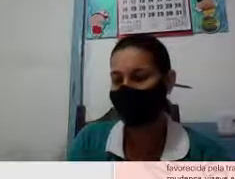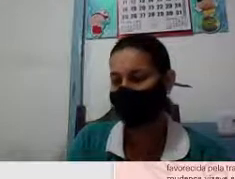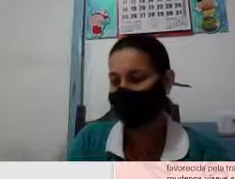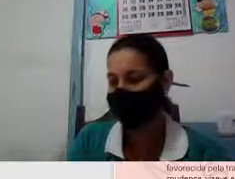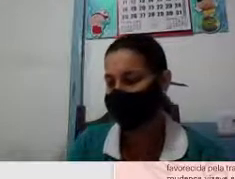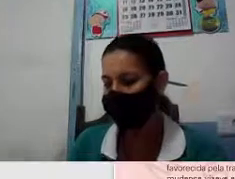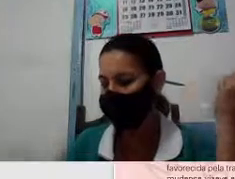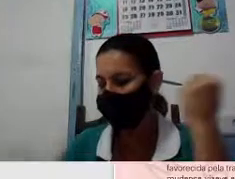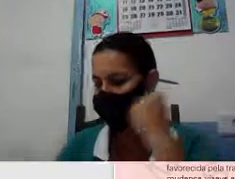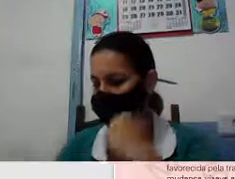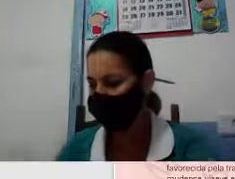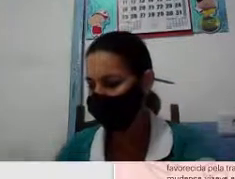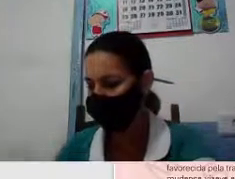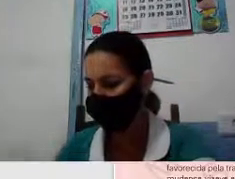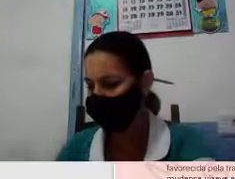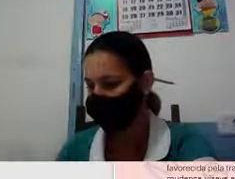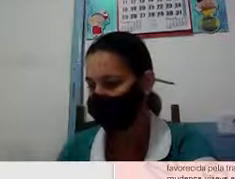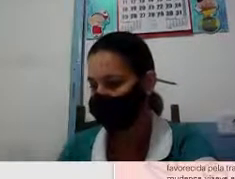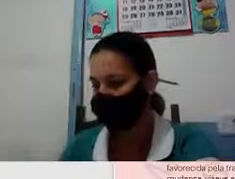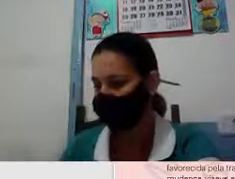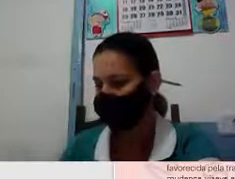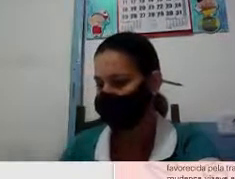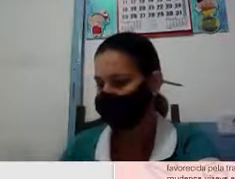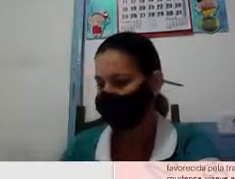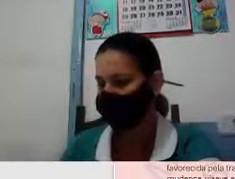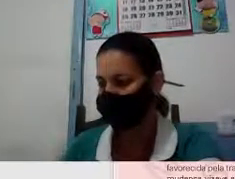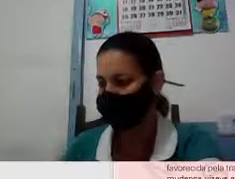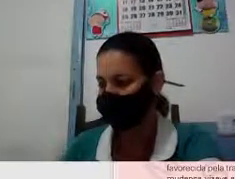Arcadismo em Portugal.